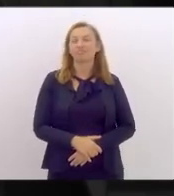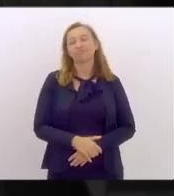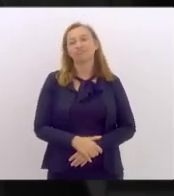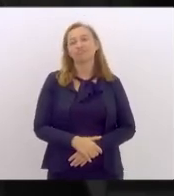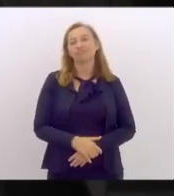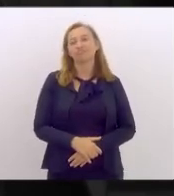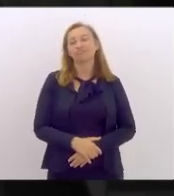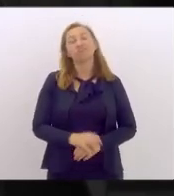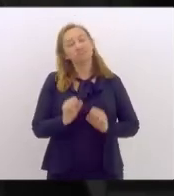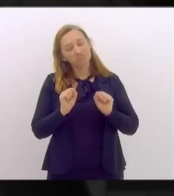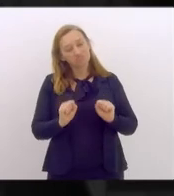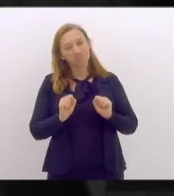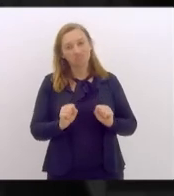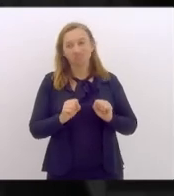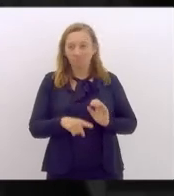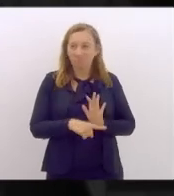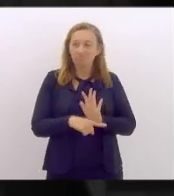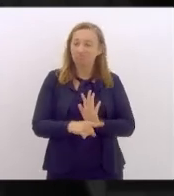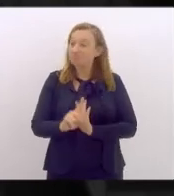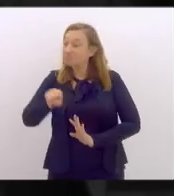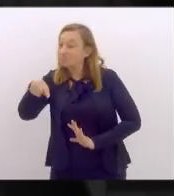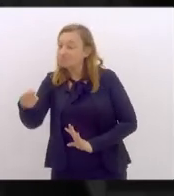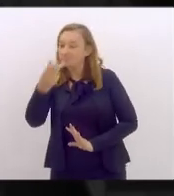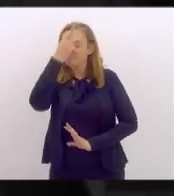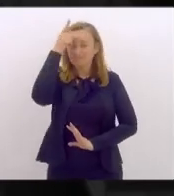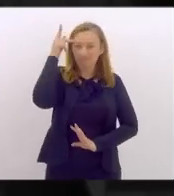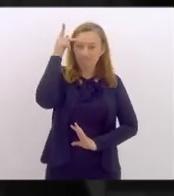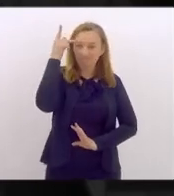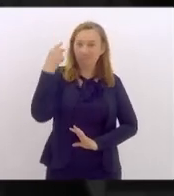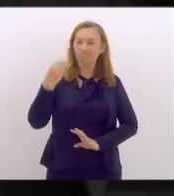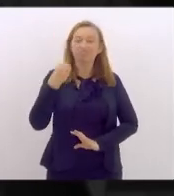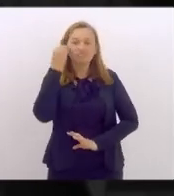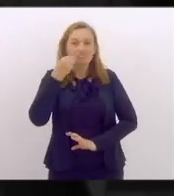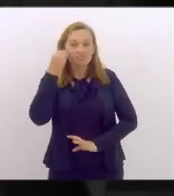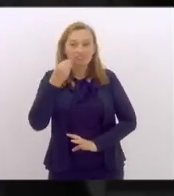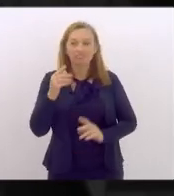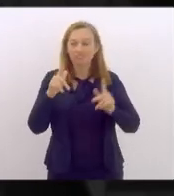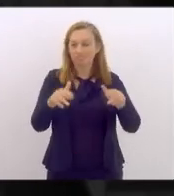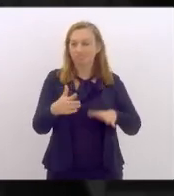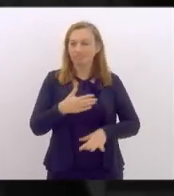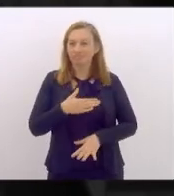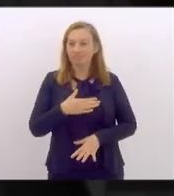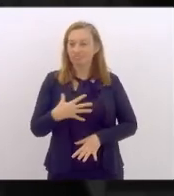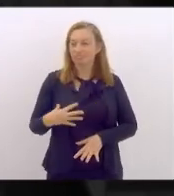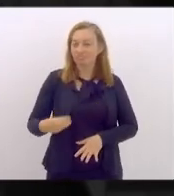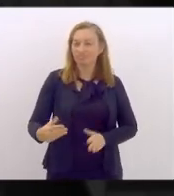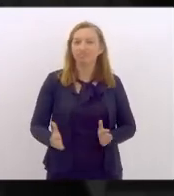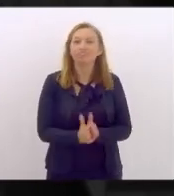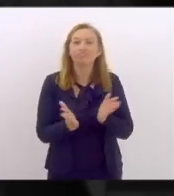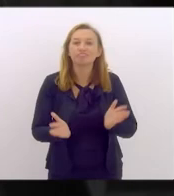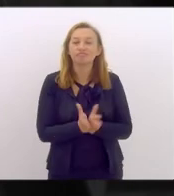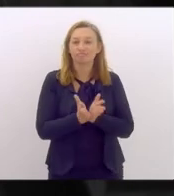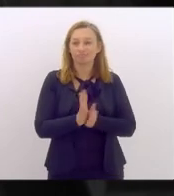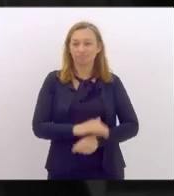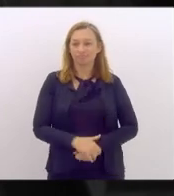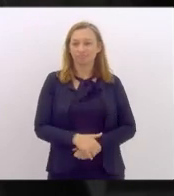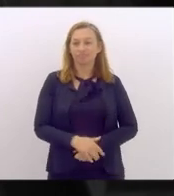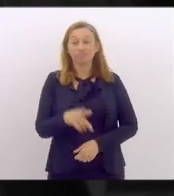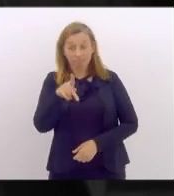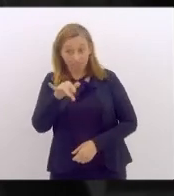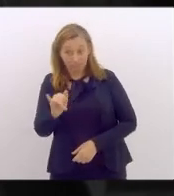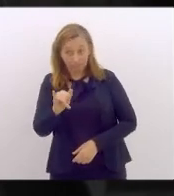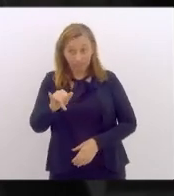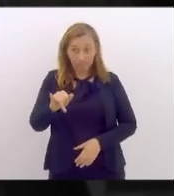geralmente que pudesse contribuir para que outras pessoas viver sem a experiência que eu vivi Eu sou filho da pobreza meus pais